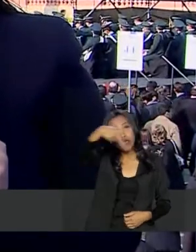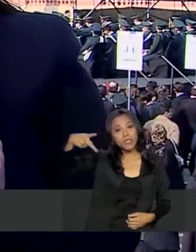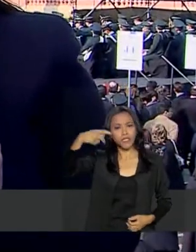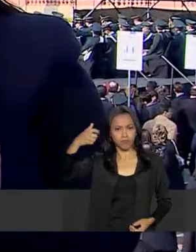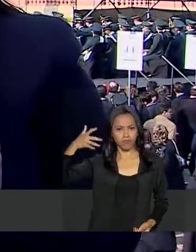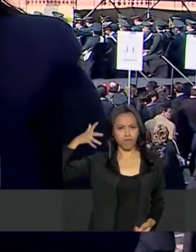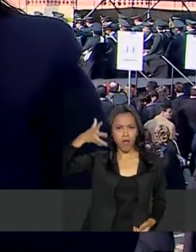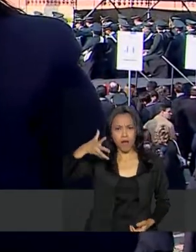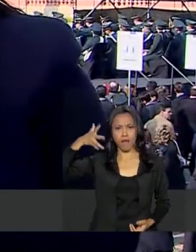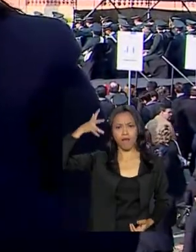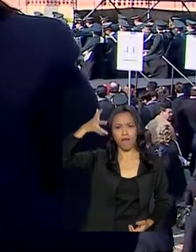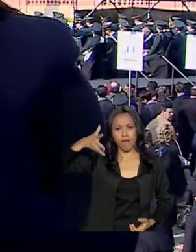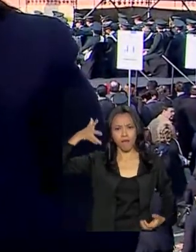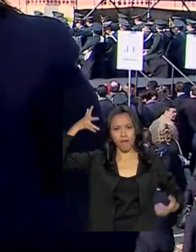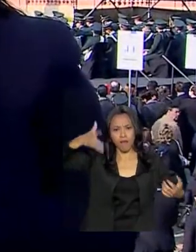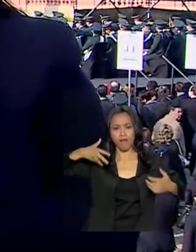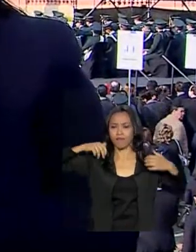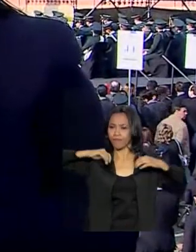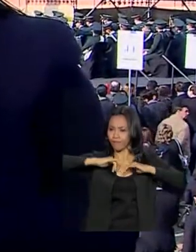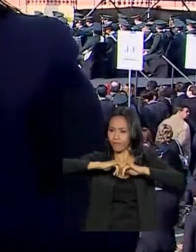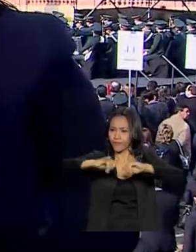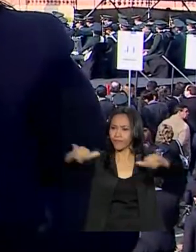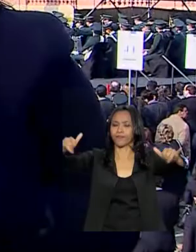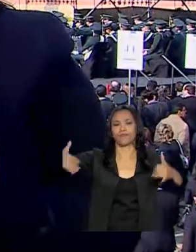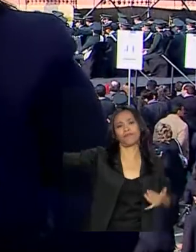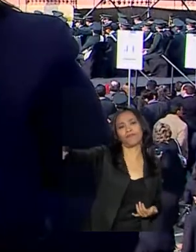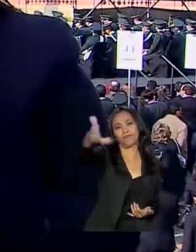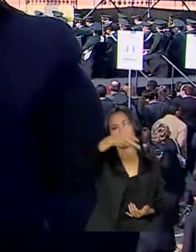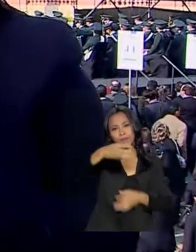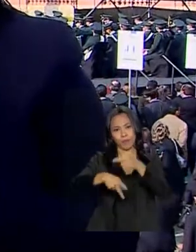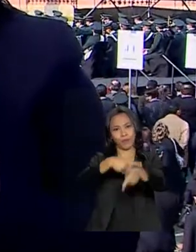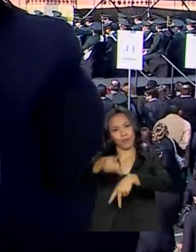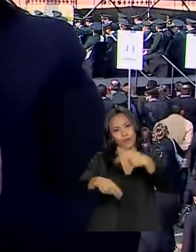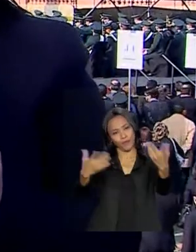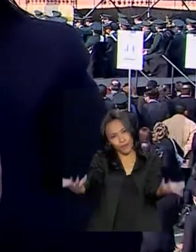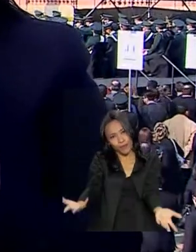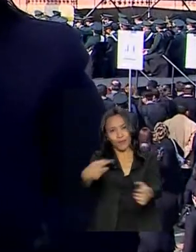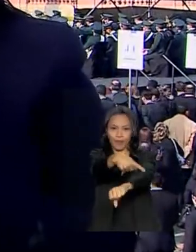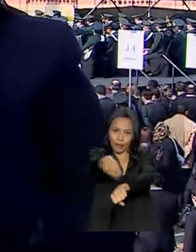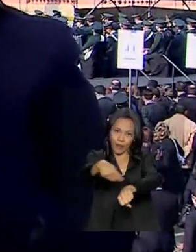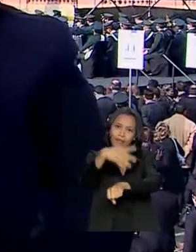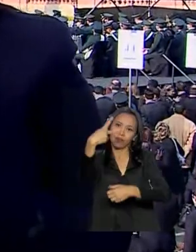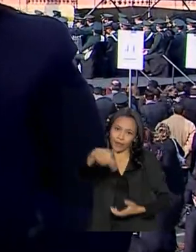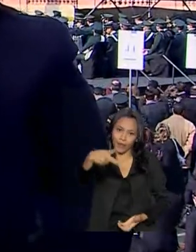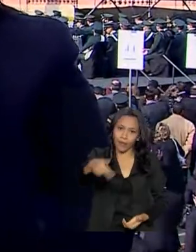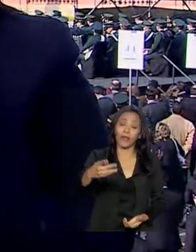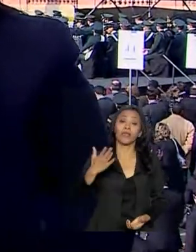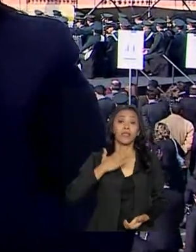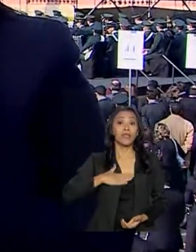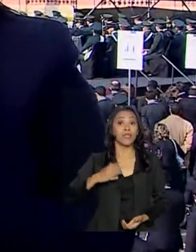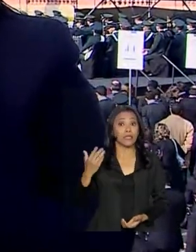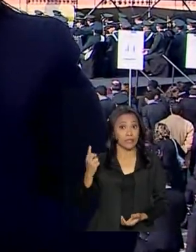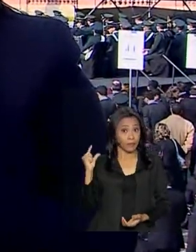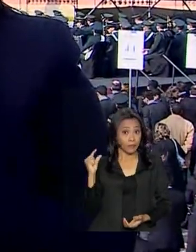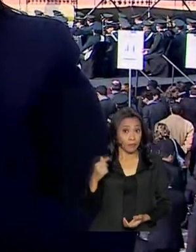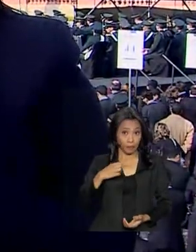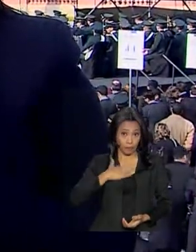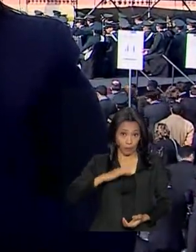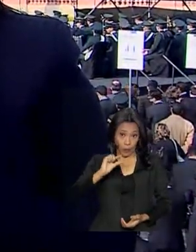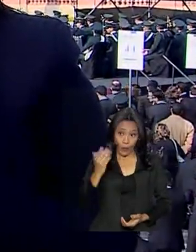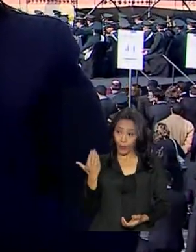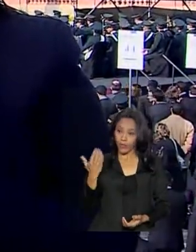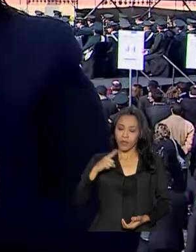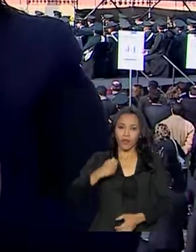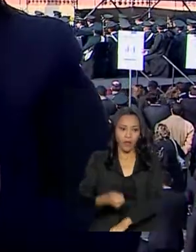com a nação. Ele passa a sua mensagem para o Congresso Nacional Paraguaio e também para toda a população. E agora há pouco houve um momento de muita emoção. O